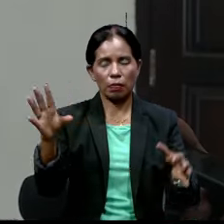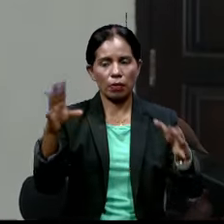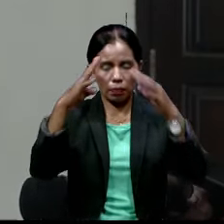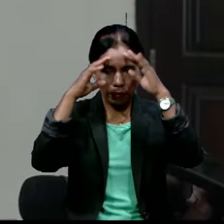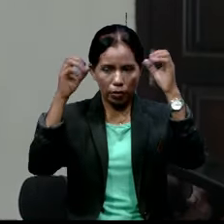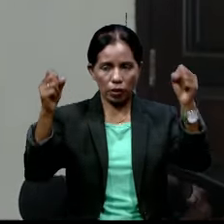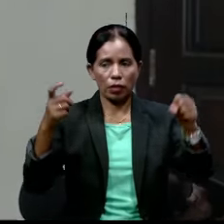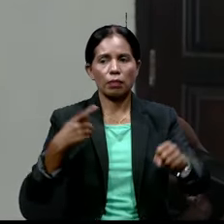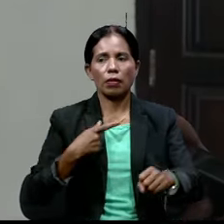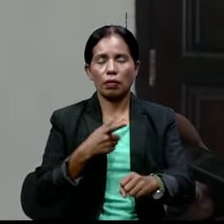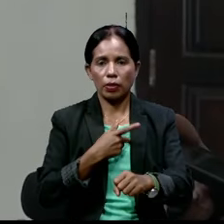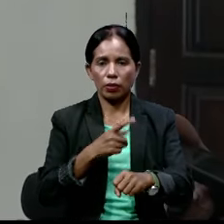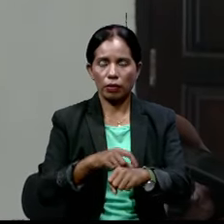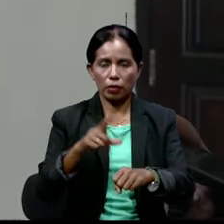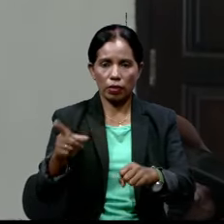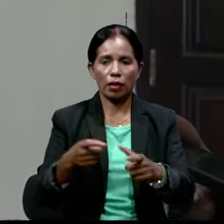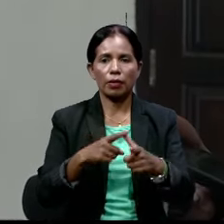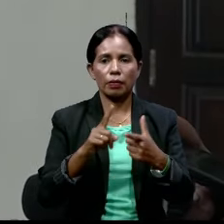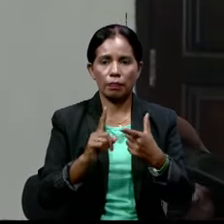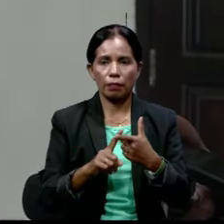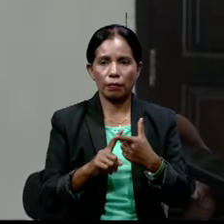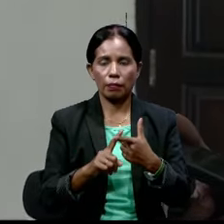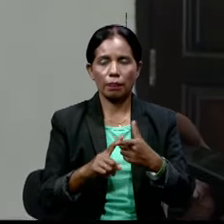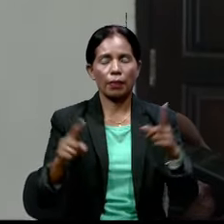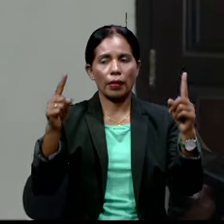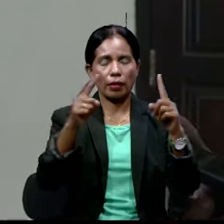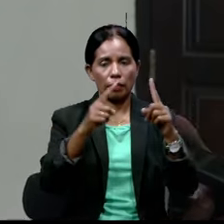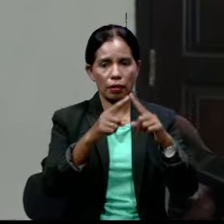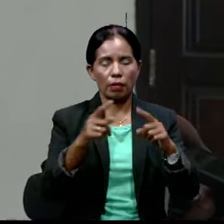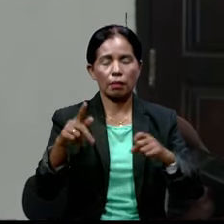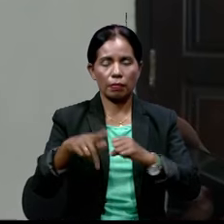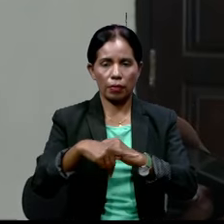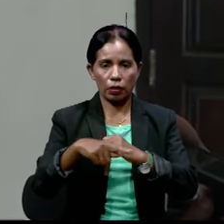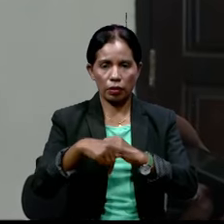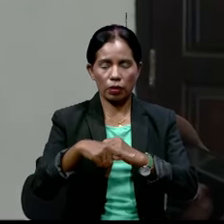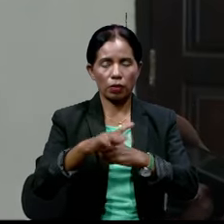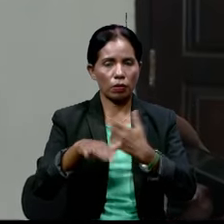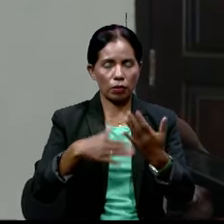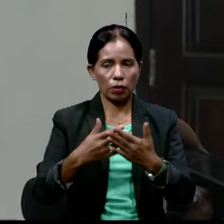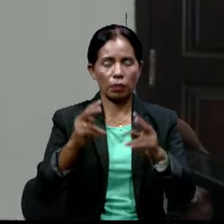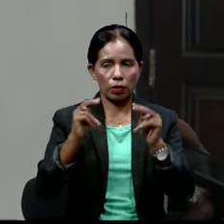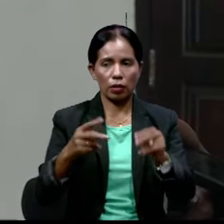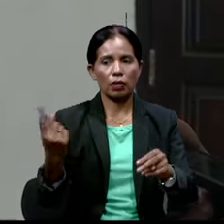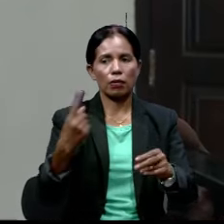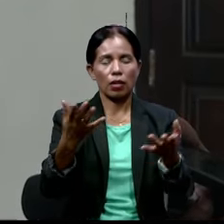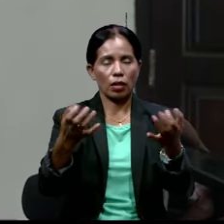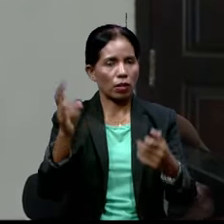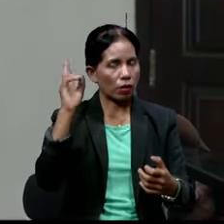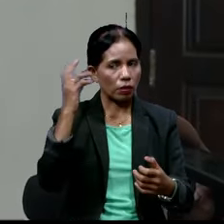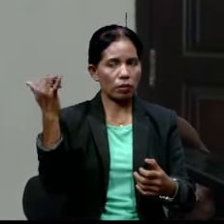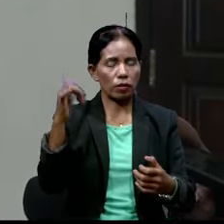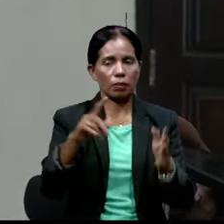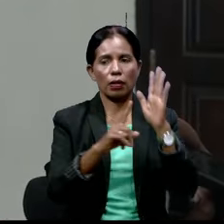do Parlamento, ou cabe para cada bancada, será que a bancada Sira precisa na FAT em cada corona, será que